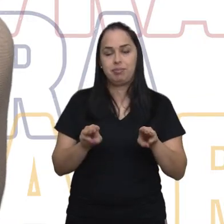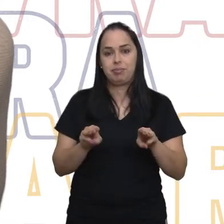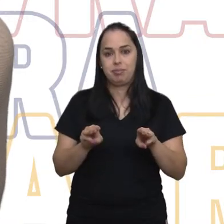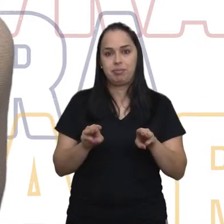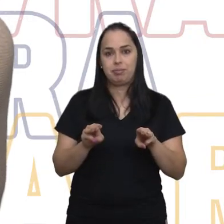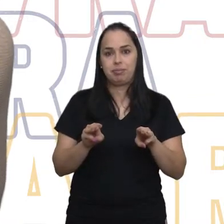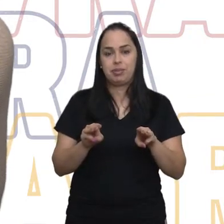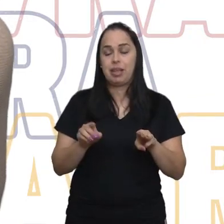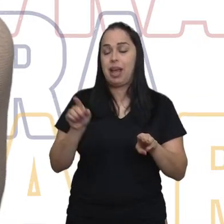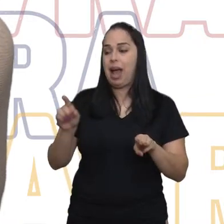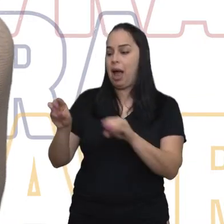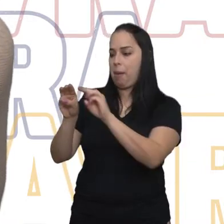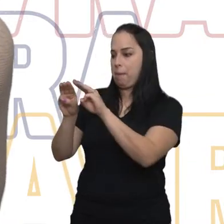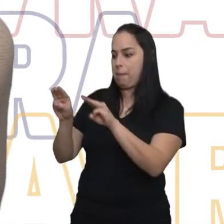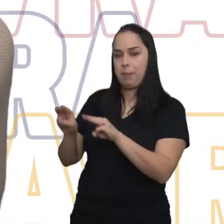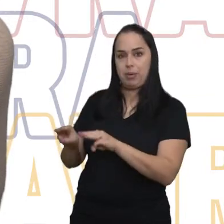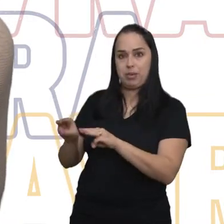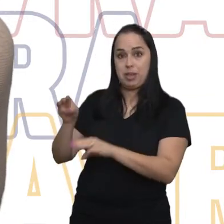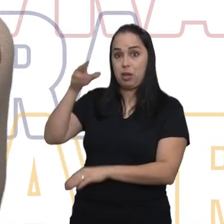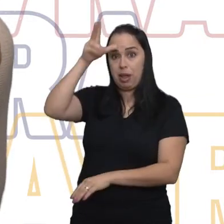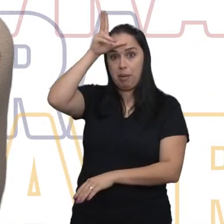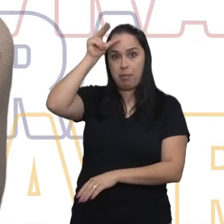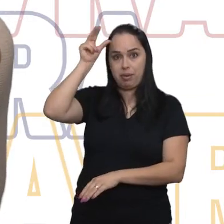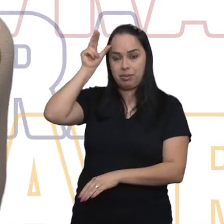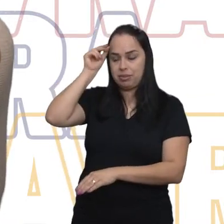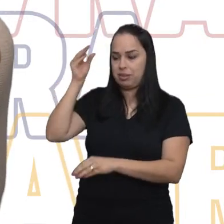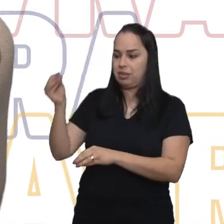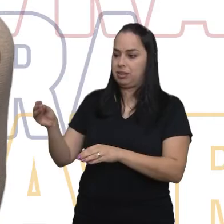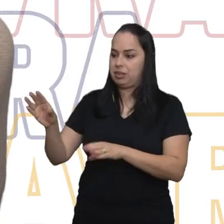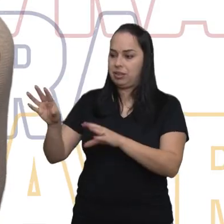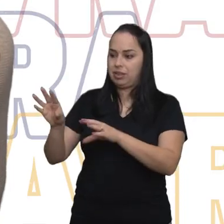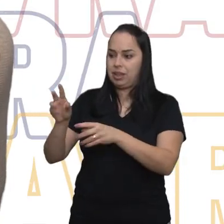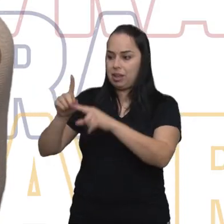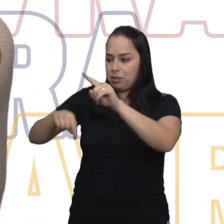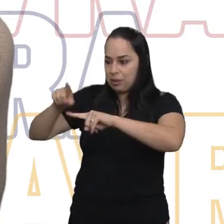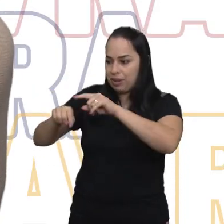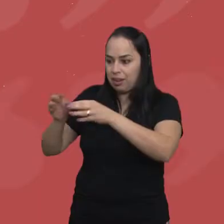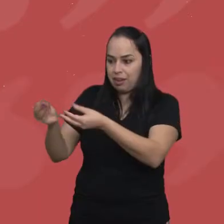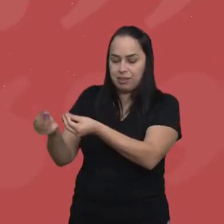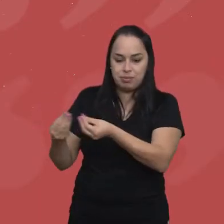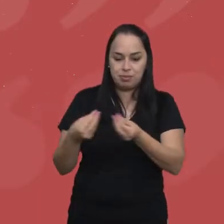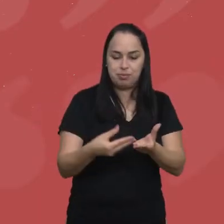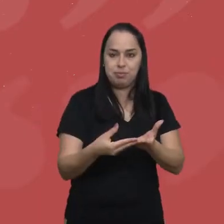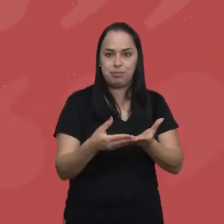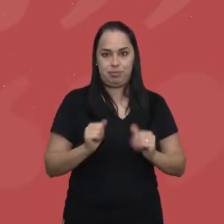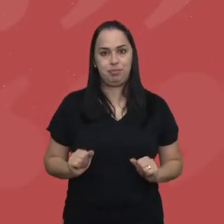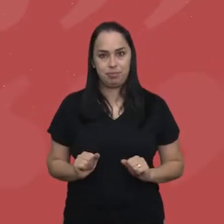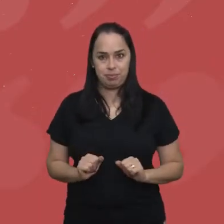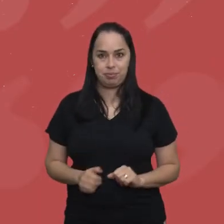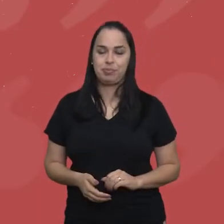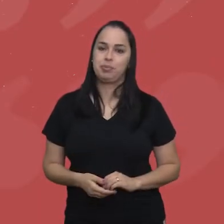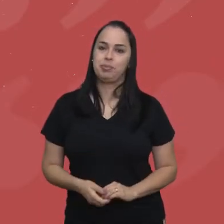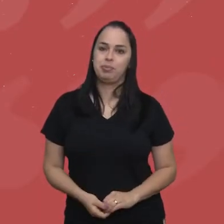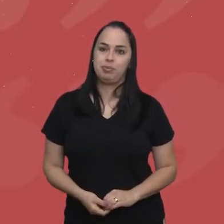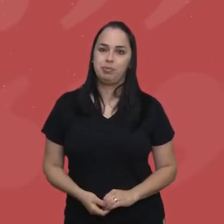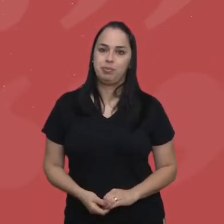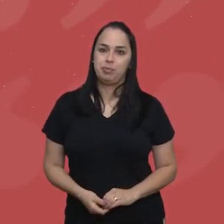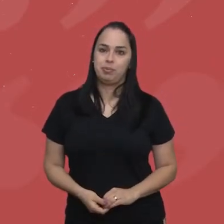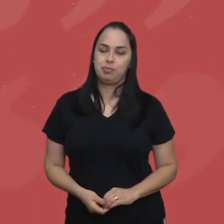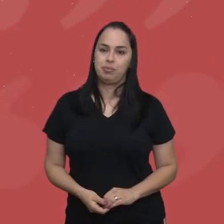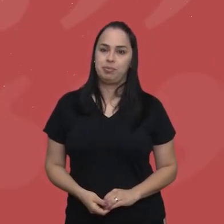do Museu Municipal foram compor o Museu de Arte Sacra. Como foi o processo